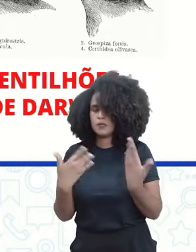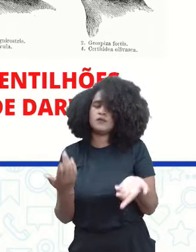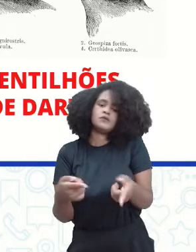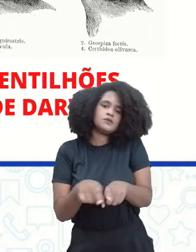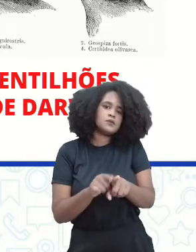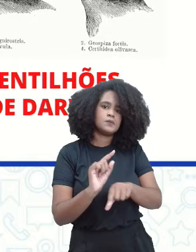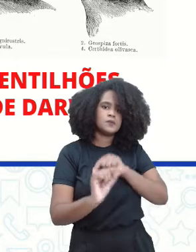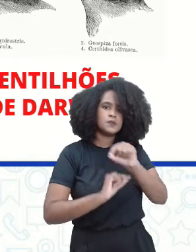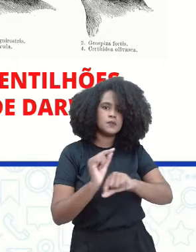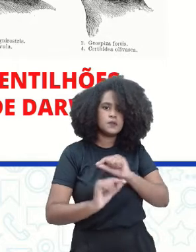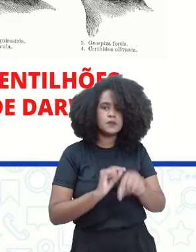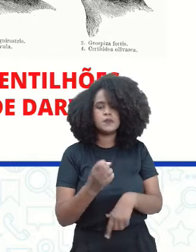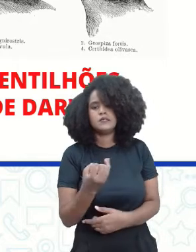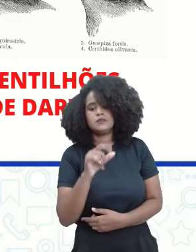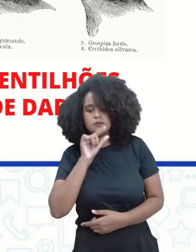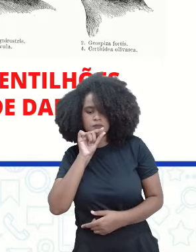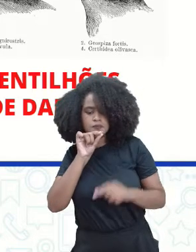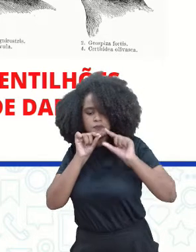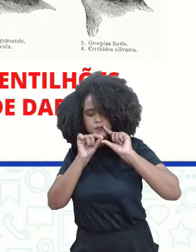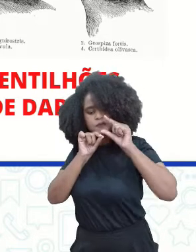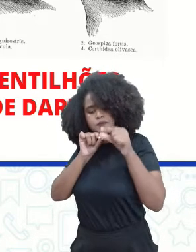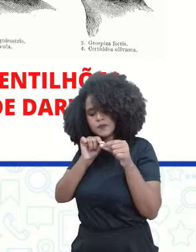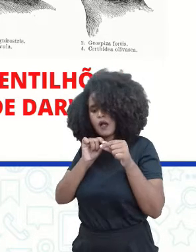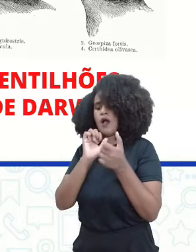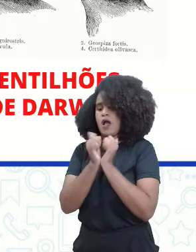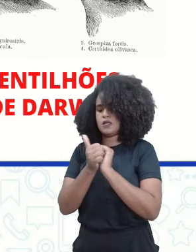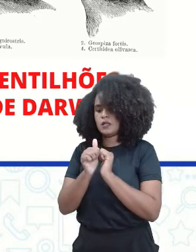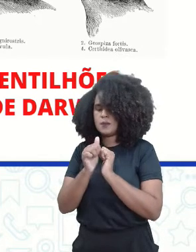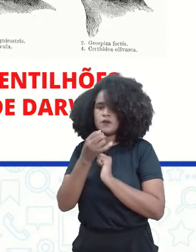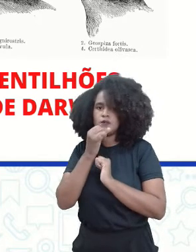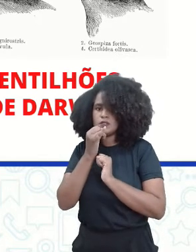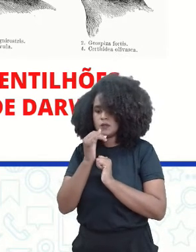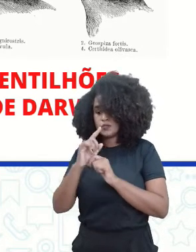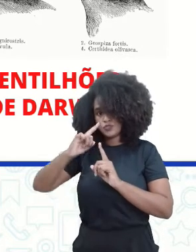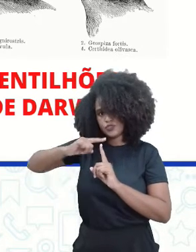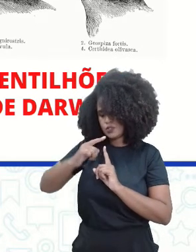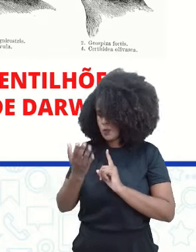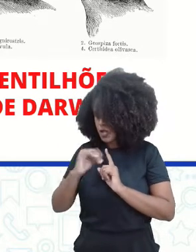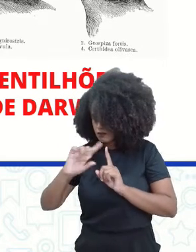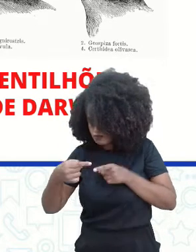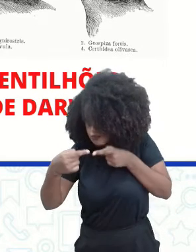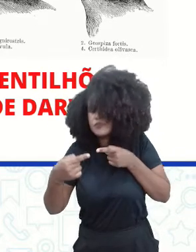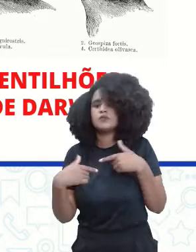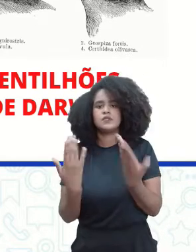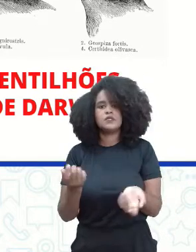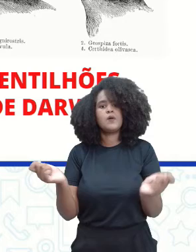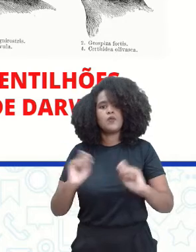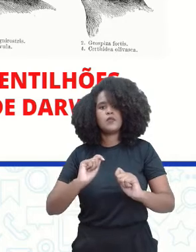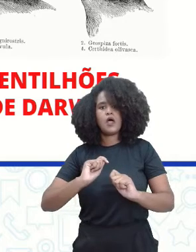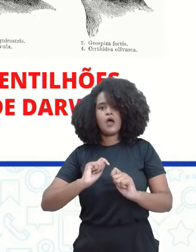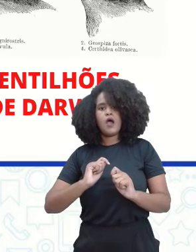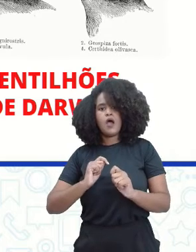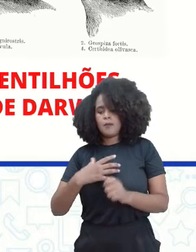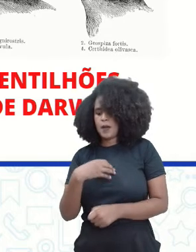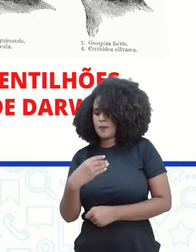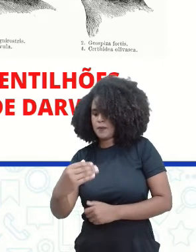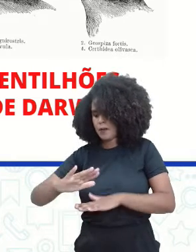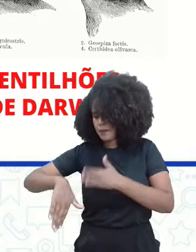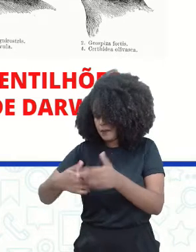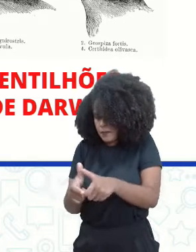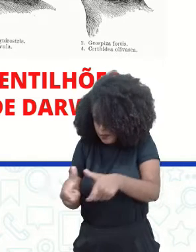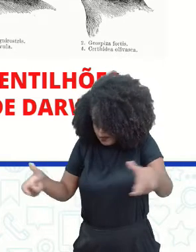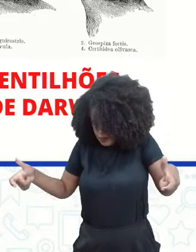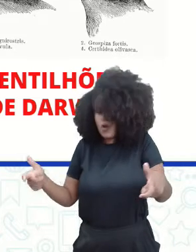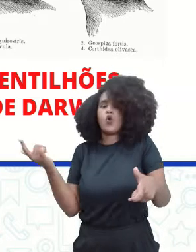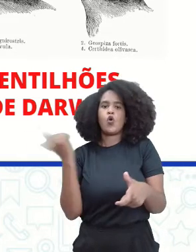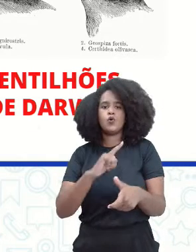aí aqueles que tinham bicos mais adaptáveis ao tipo de alimento foi quem melhor se reproduziu, foi quem aumentou a